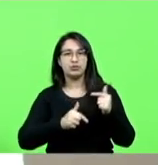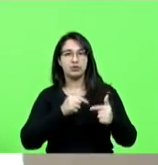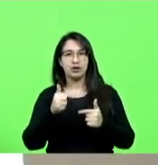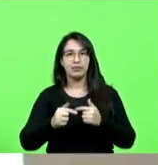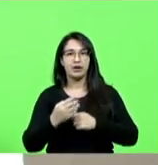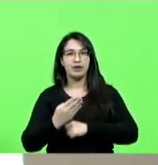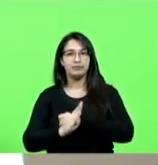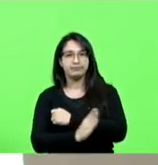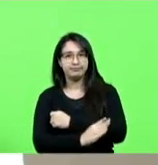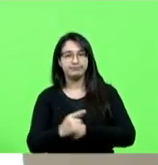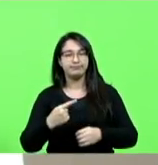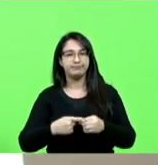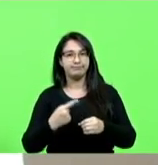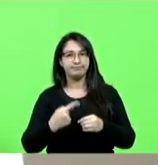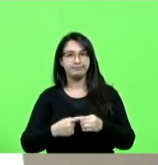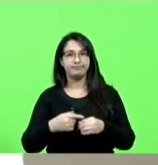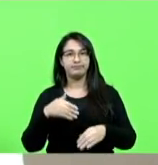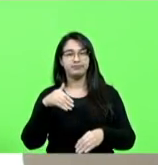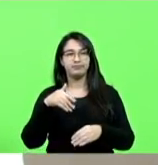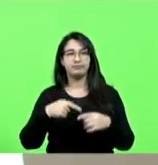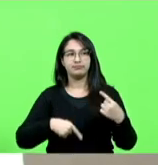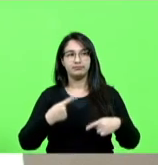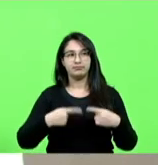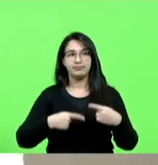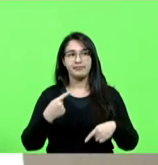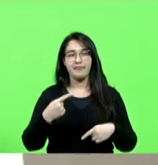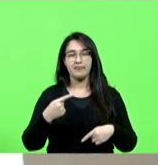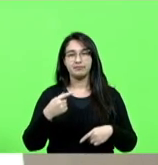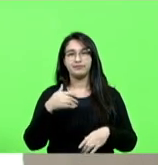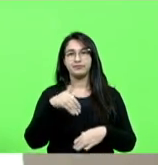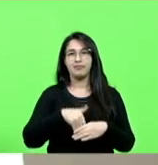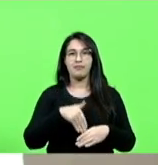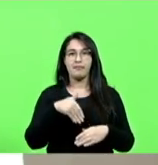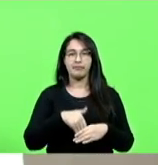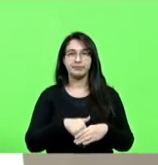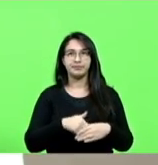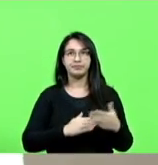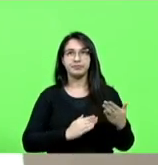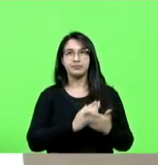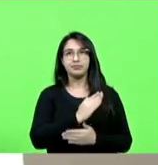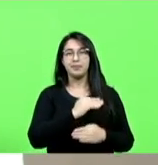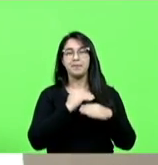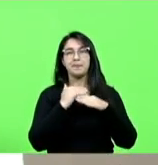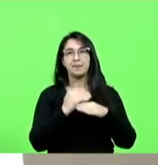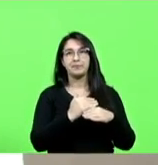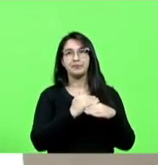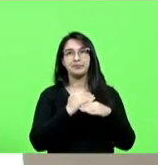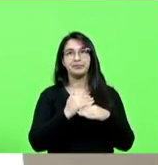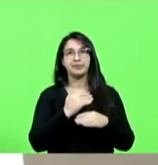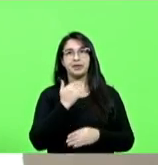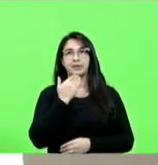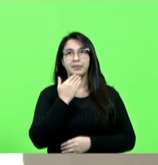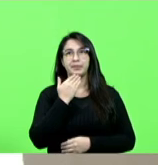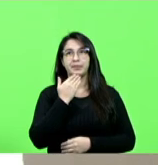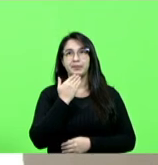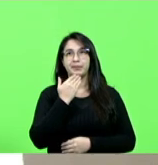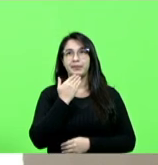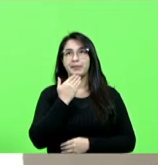Não havendo quem queira discutir em votação. Deputados que aprovam, permaneça como se encontra. Aprovado por unanimidade.